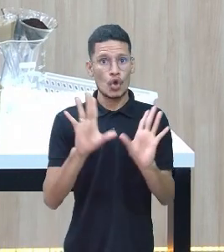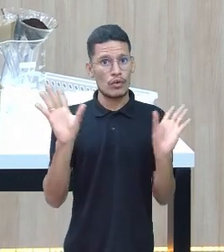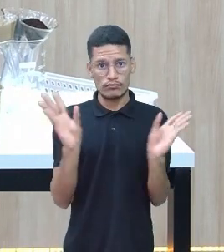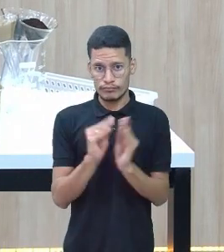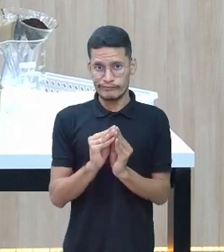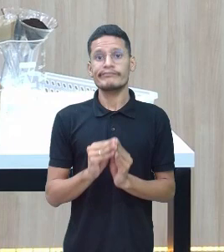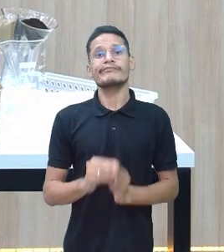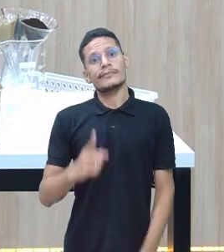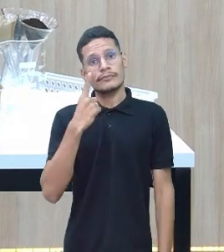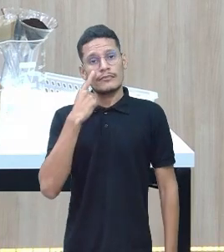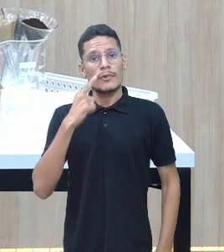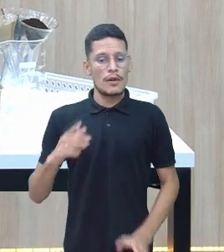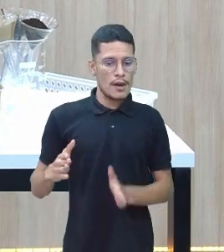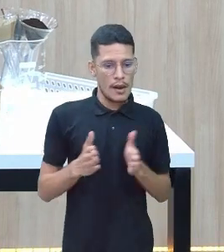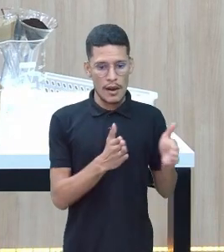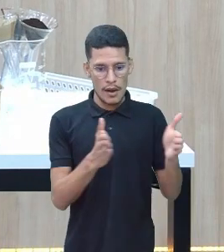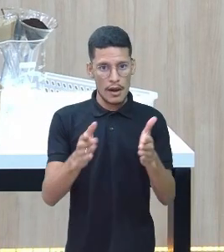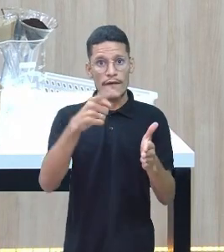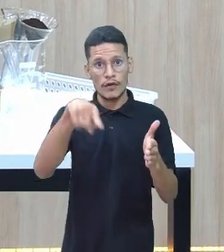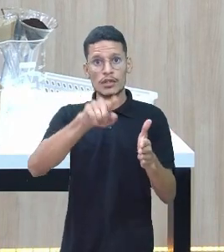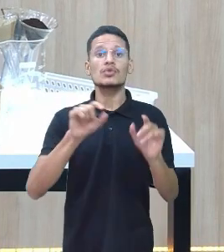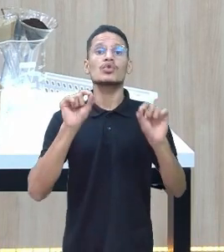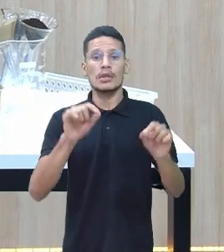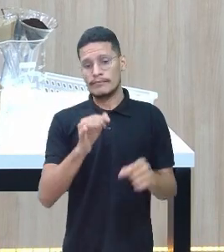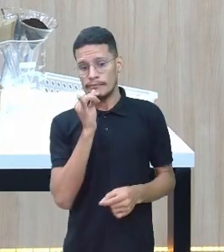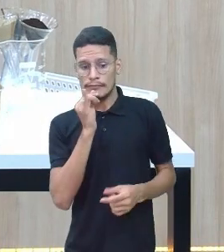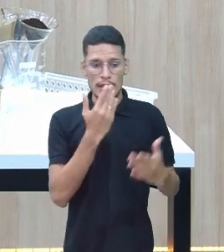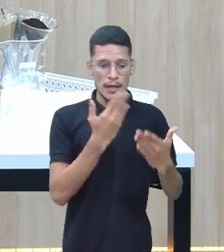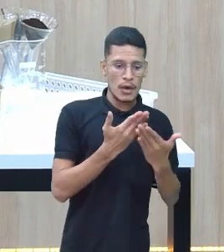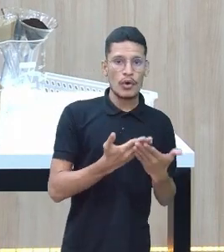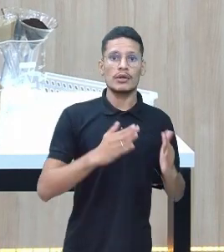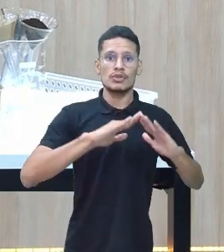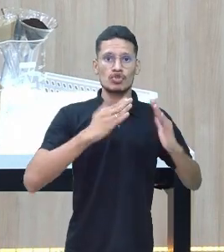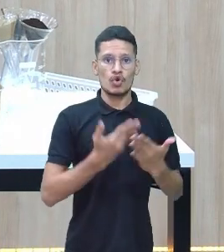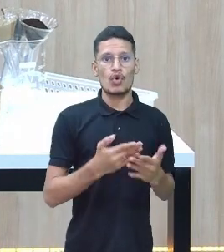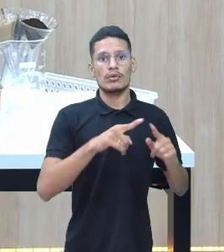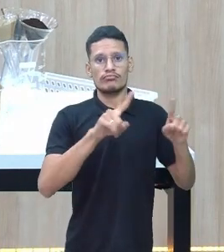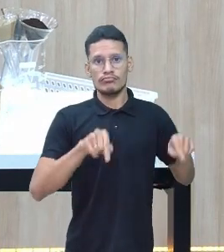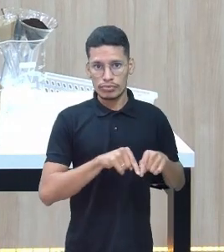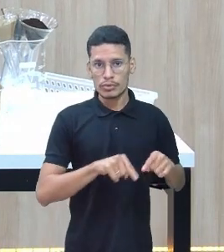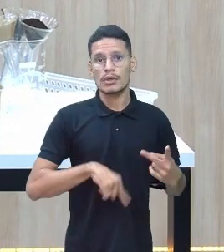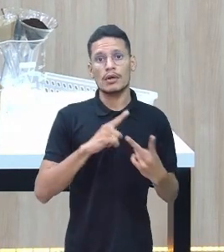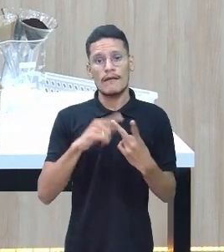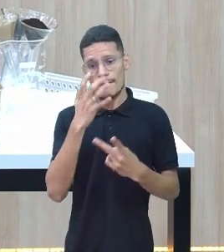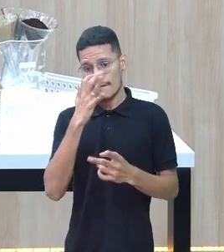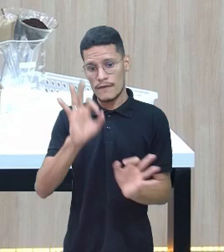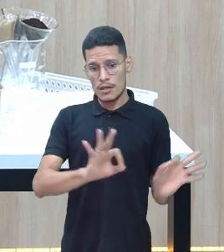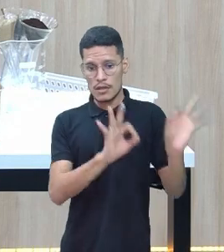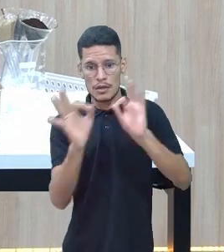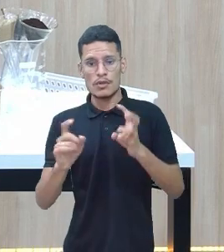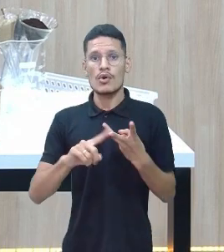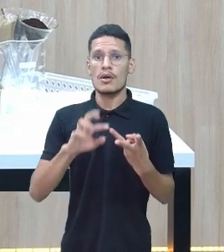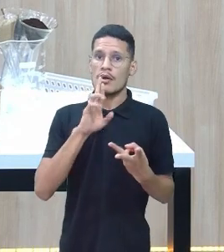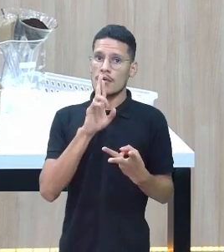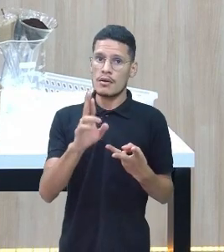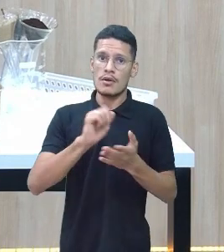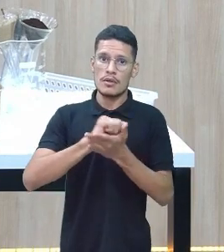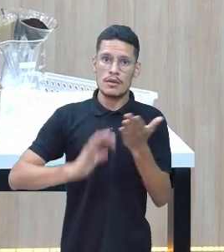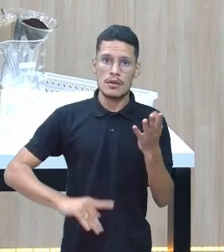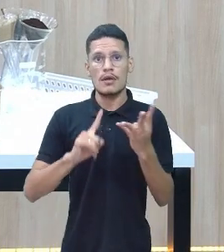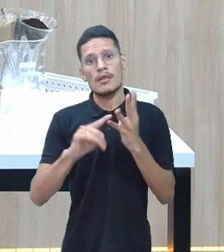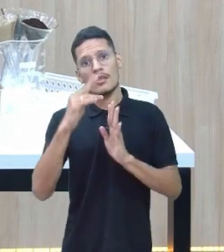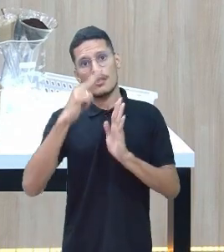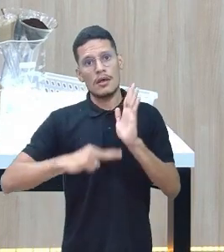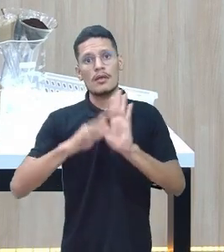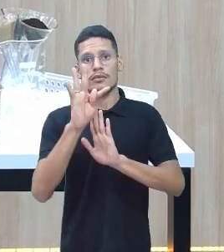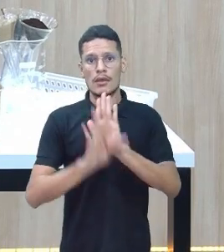caminhada, vocês vão complementar com a aula do professor lá na escola, assistir os vídeos, responder as atividades, ler o texto